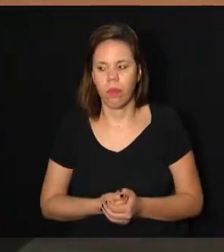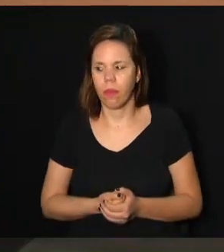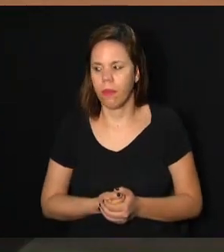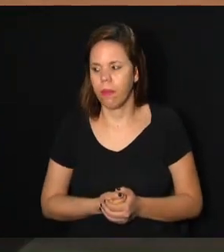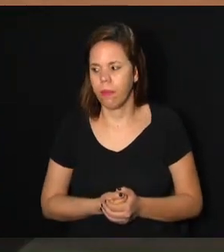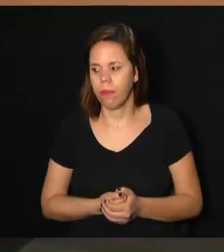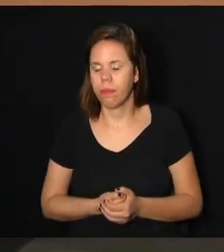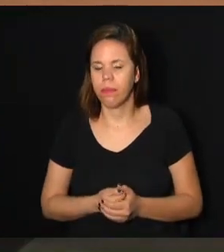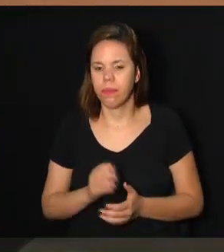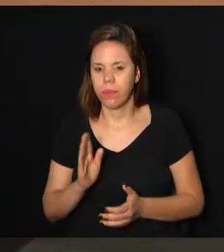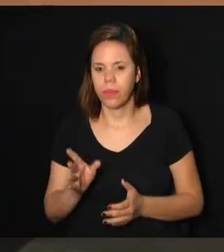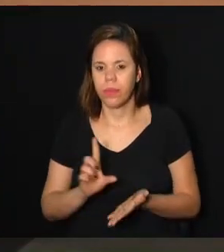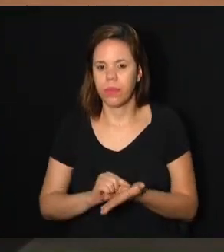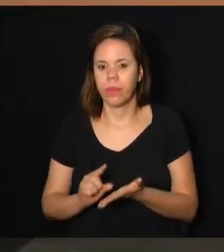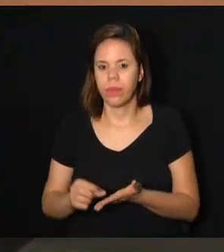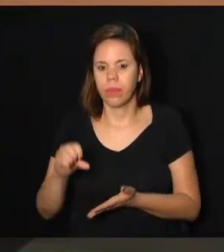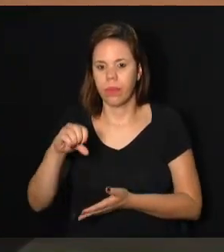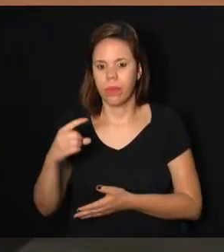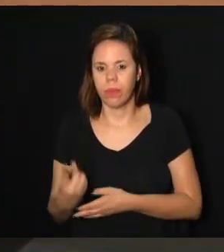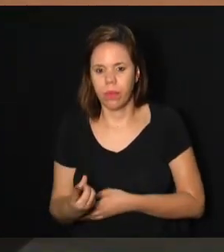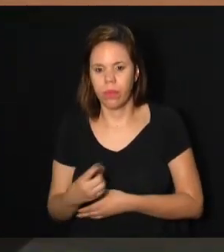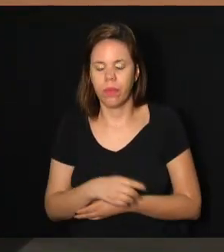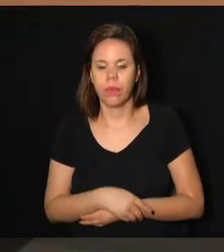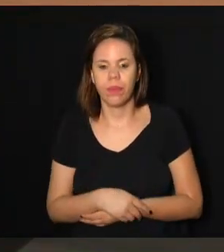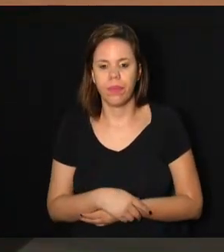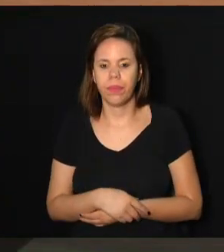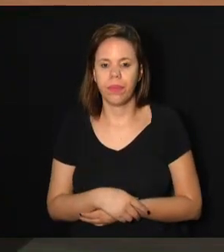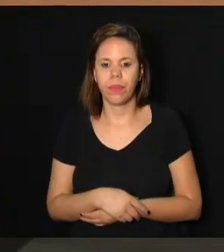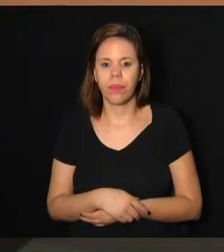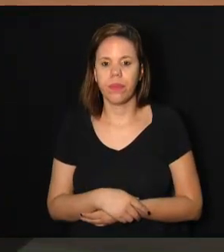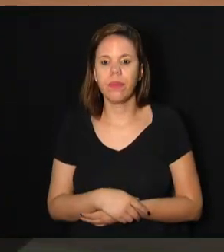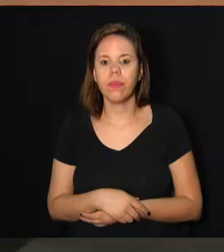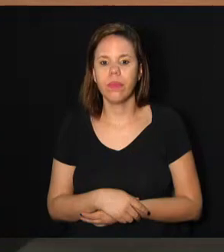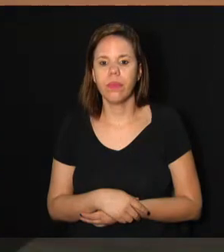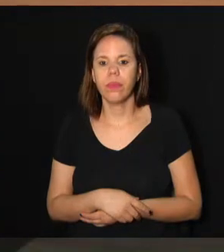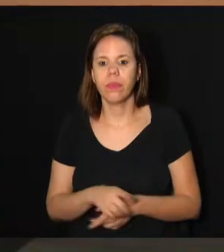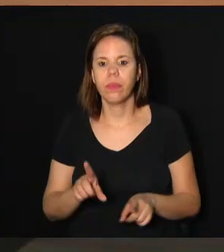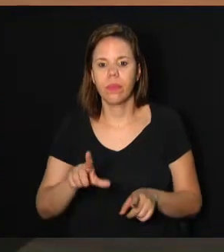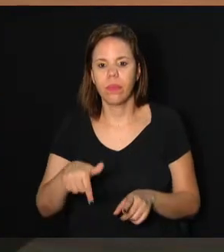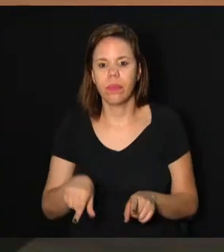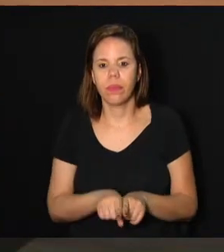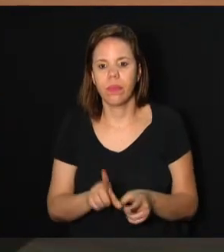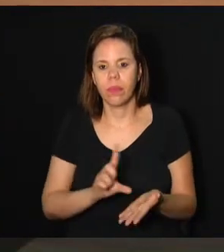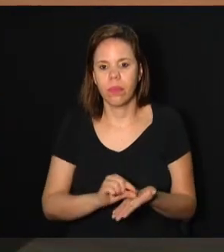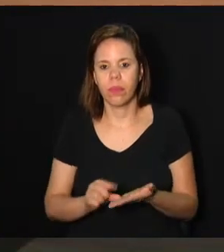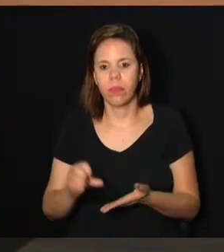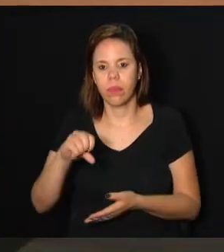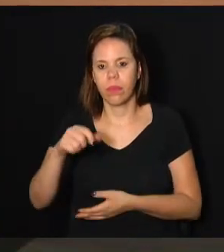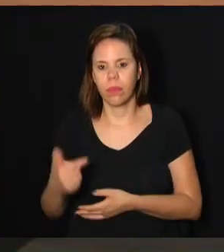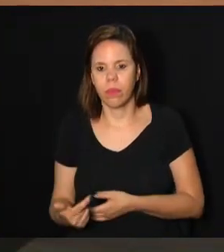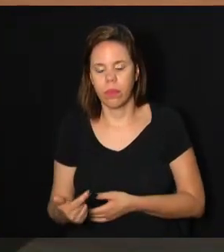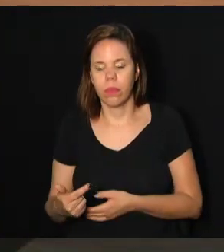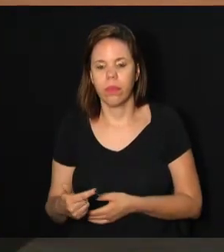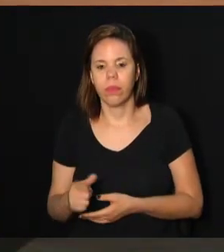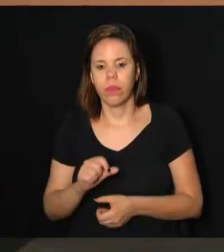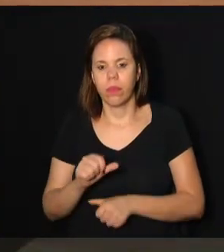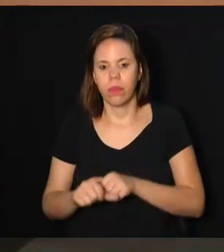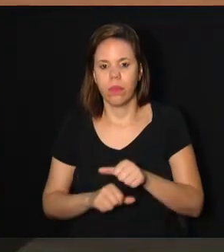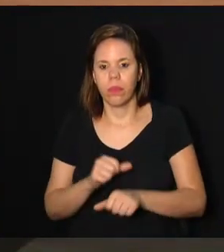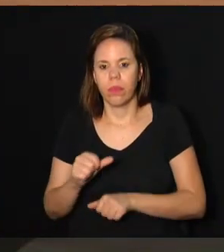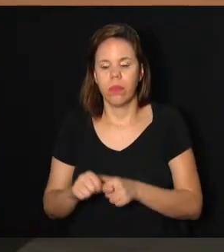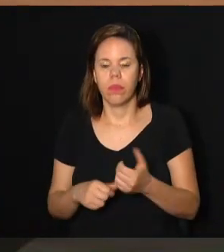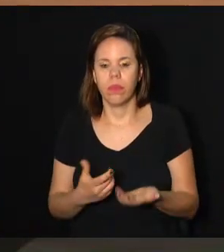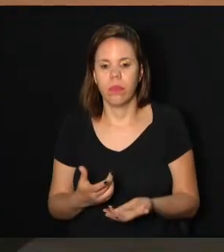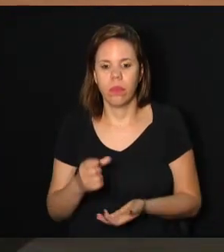Tá elencado lá no artigo 91, e depois tem esse artigo 92. Fica alterado o artigo